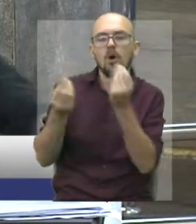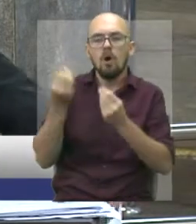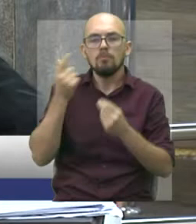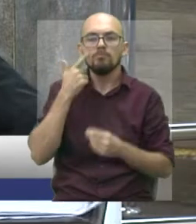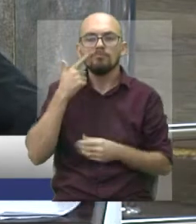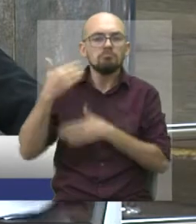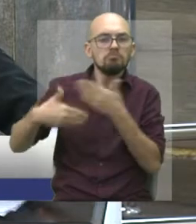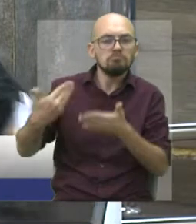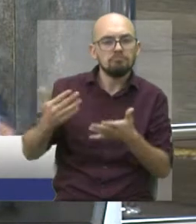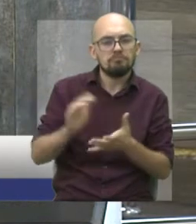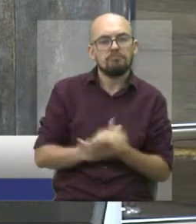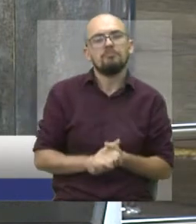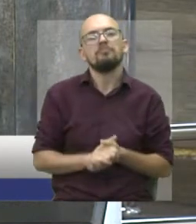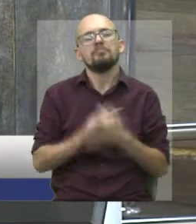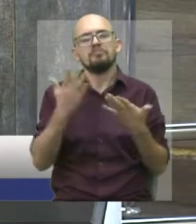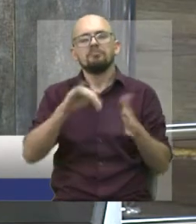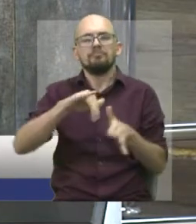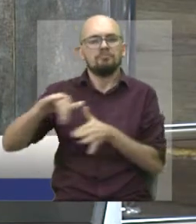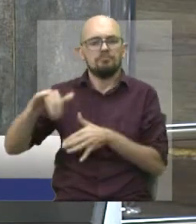Bom, dando continuidade